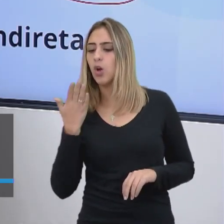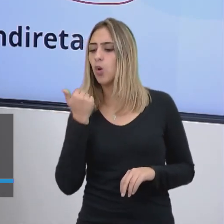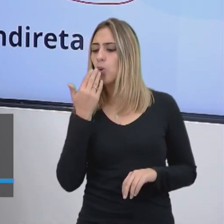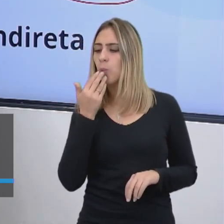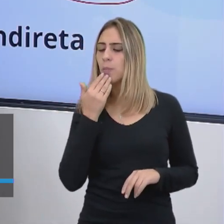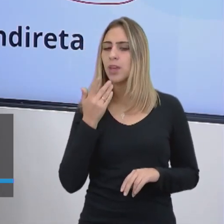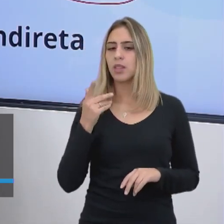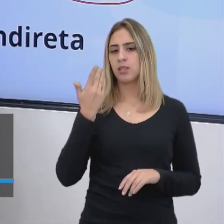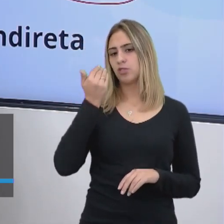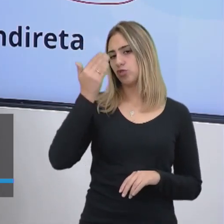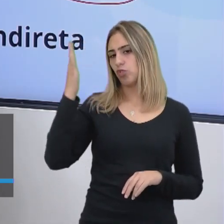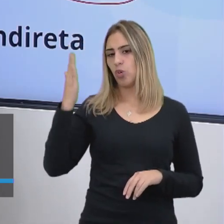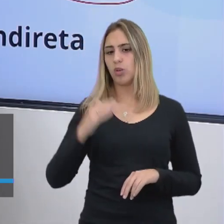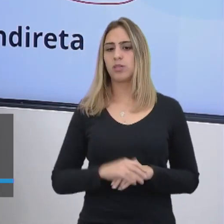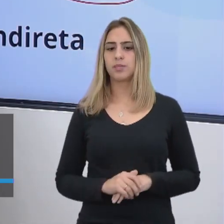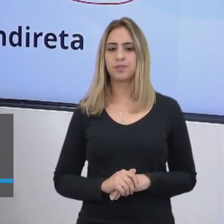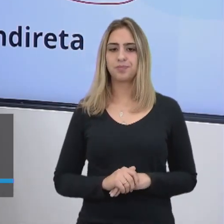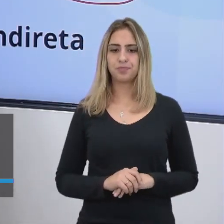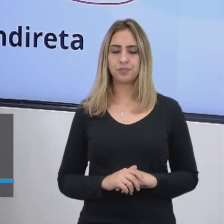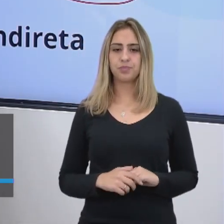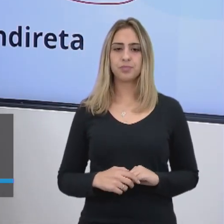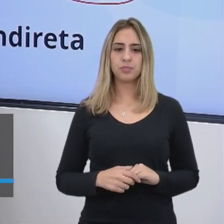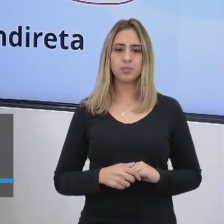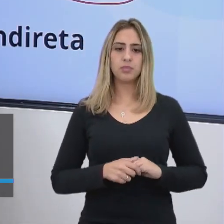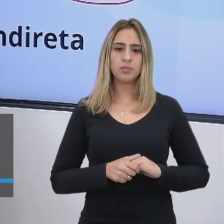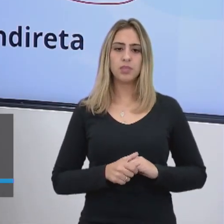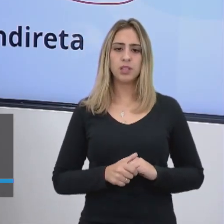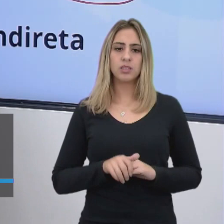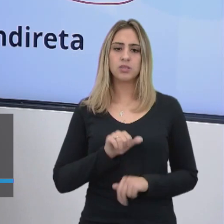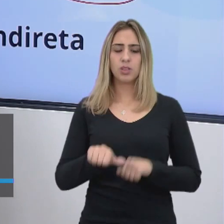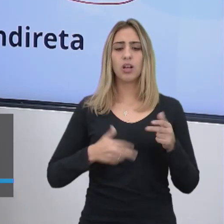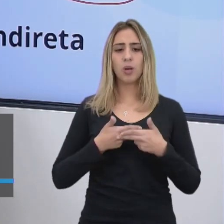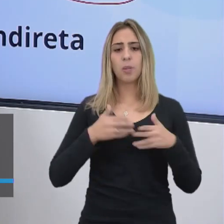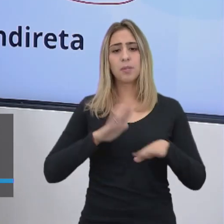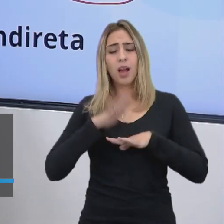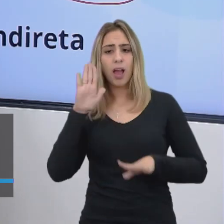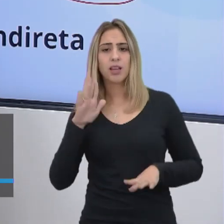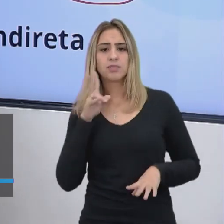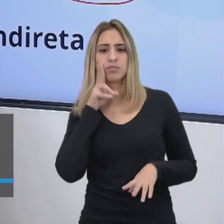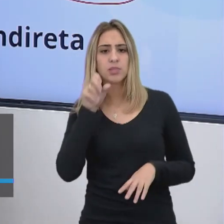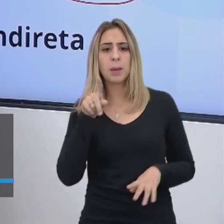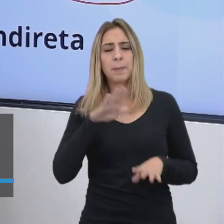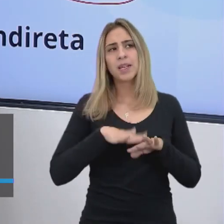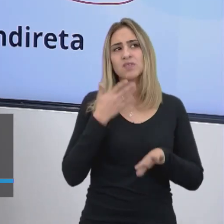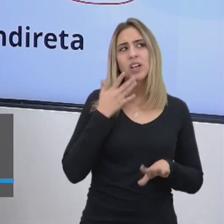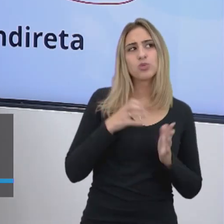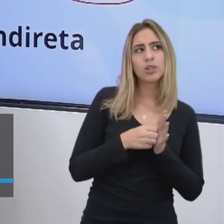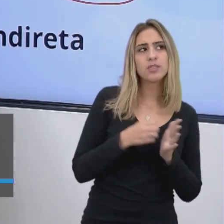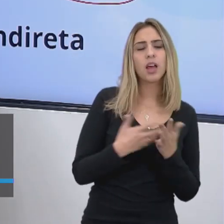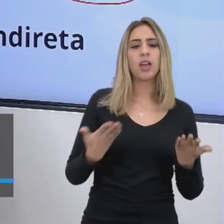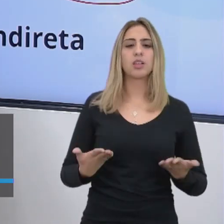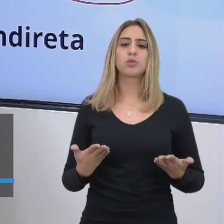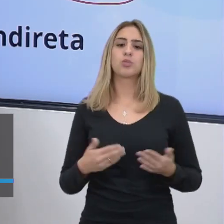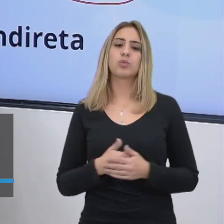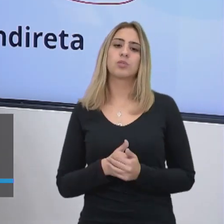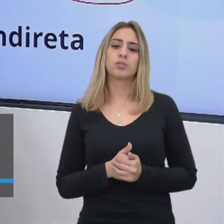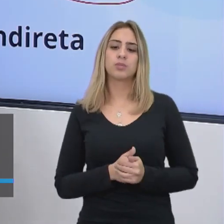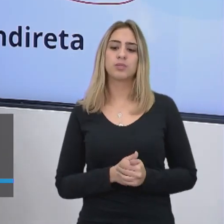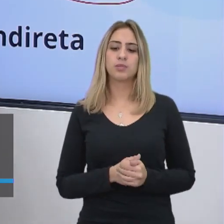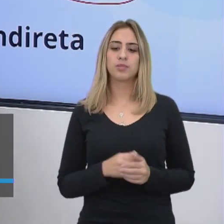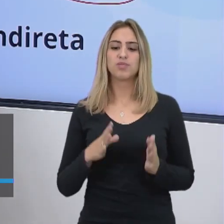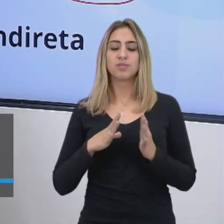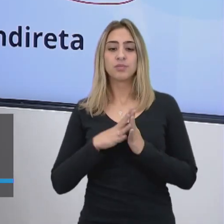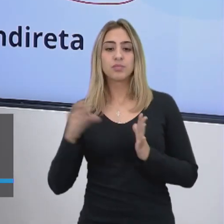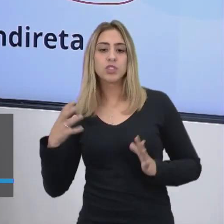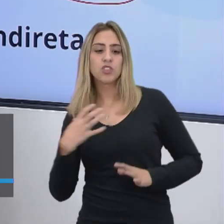asiática. Se torna algo muito mais corriqueiro, algo muito de mais fácil acesso, estilos